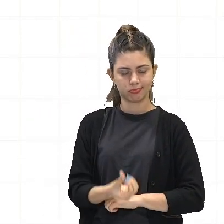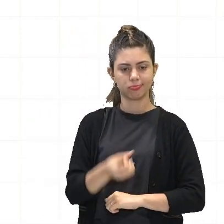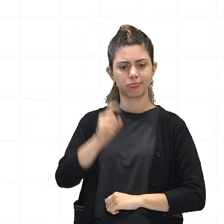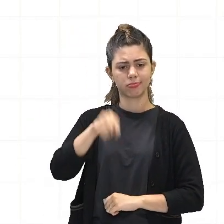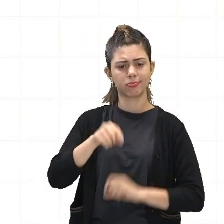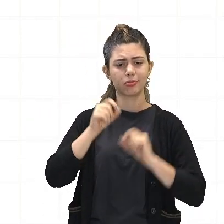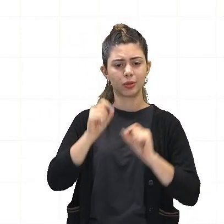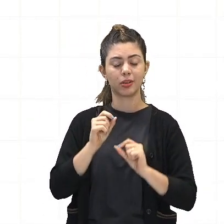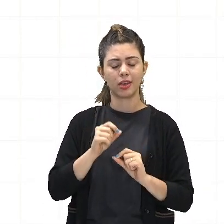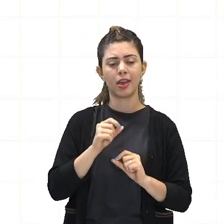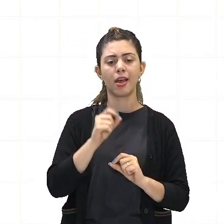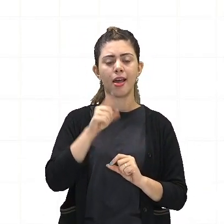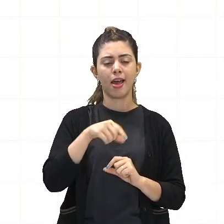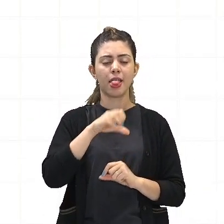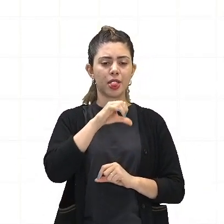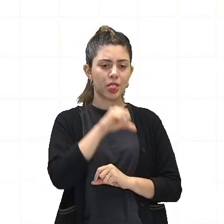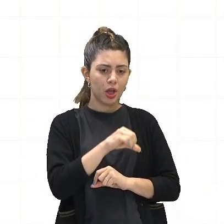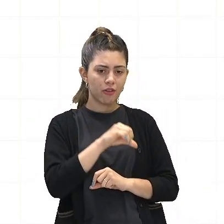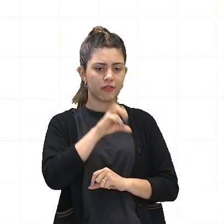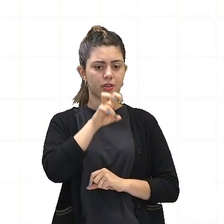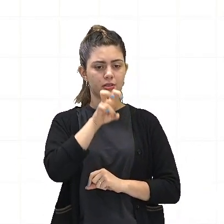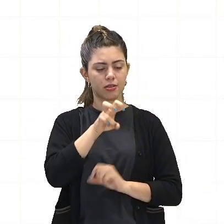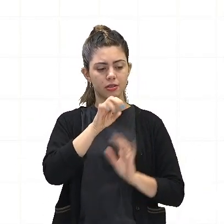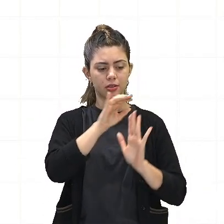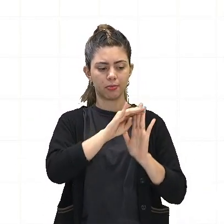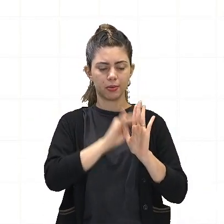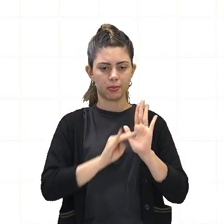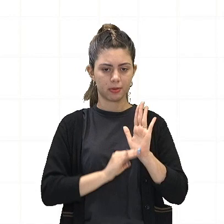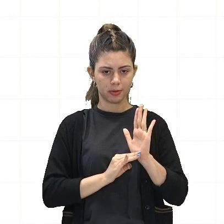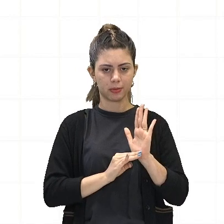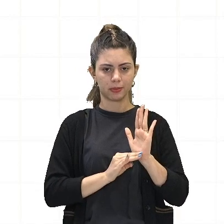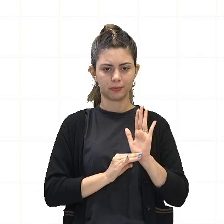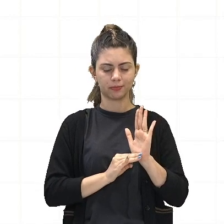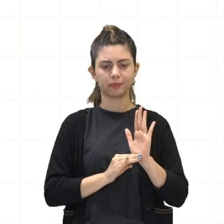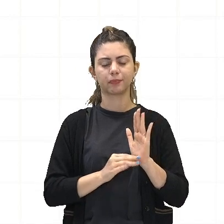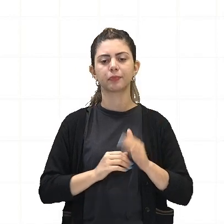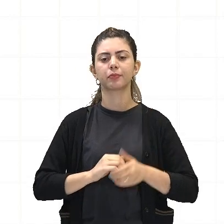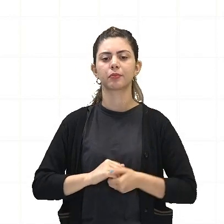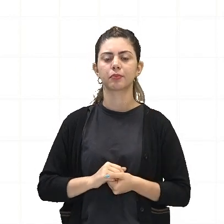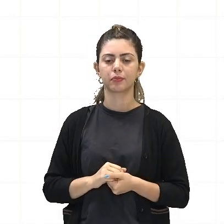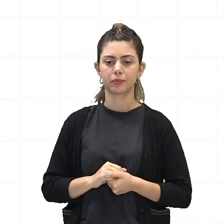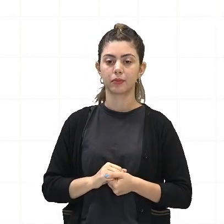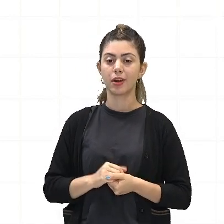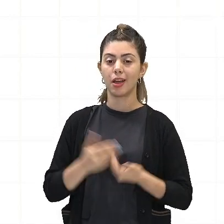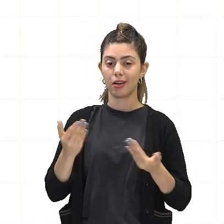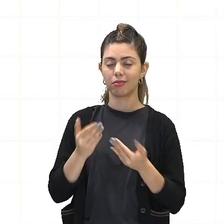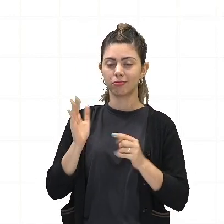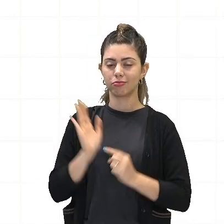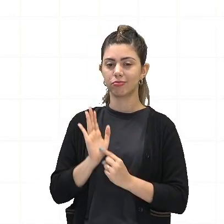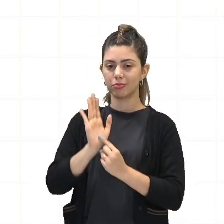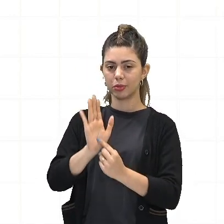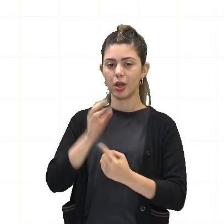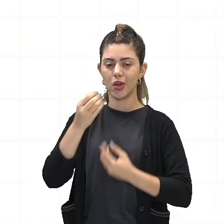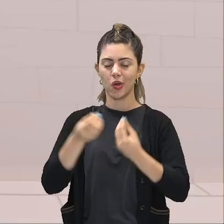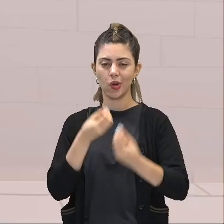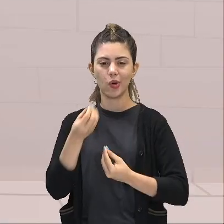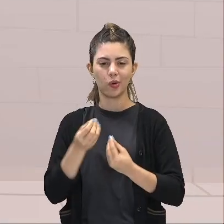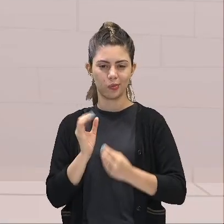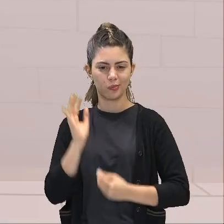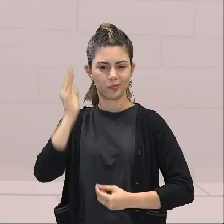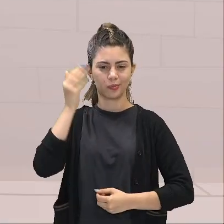protestante no século XVI. Ele ingressou na ordem dos agostinianos e tornou-se monge em